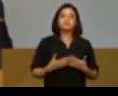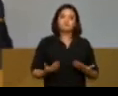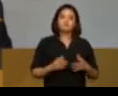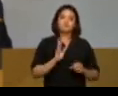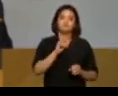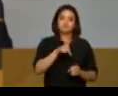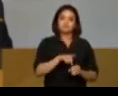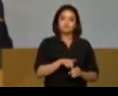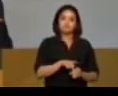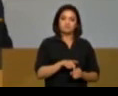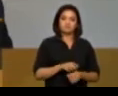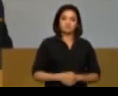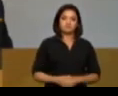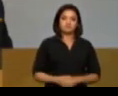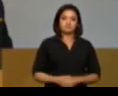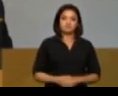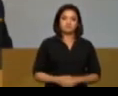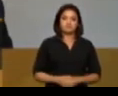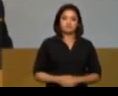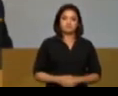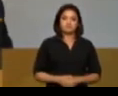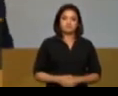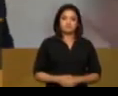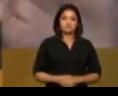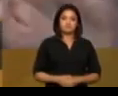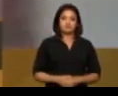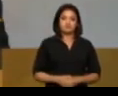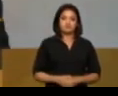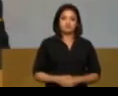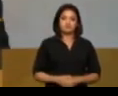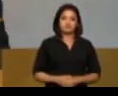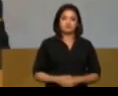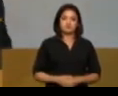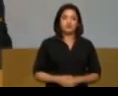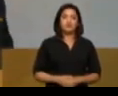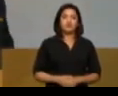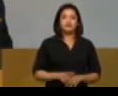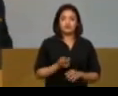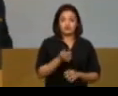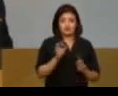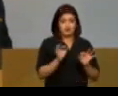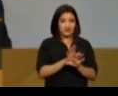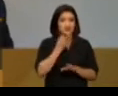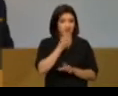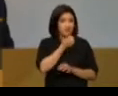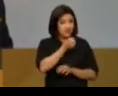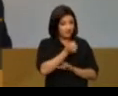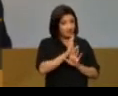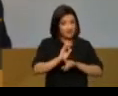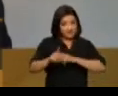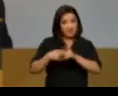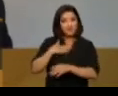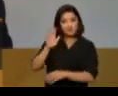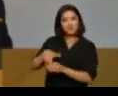Petrobras, estou terminando a entrevista, vou ao meu voto. No caso da Petrobras,